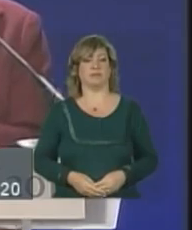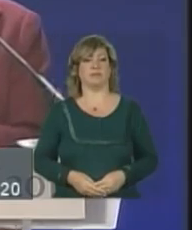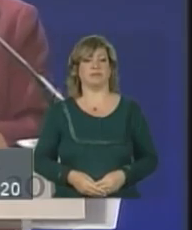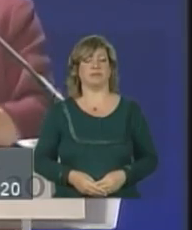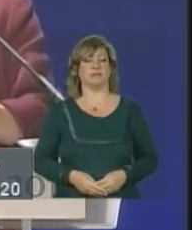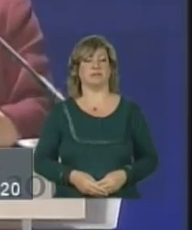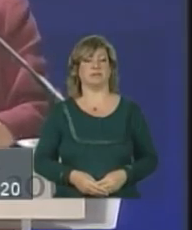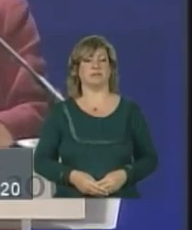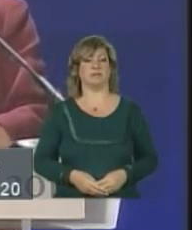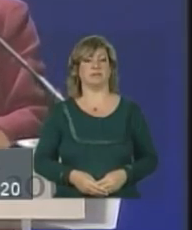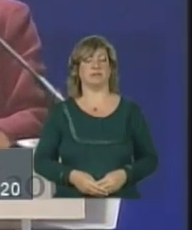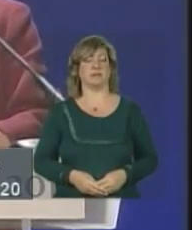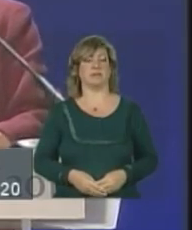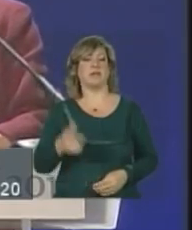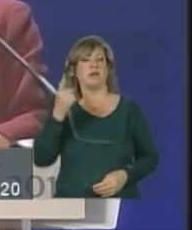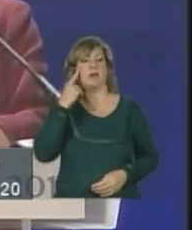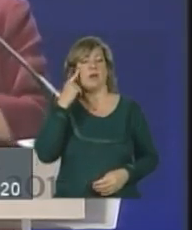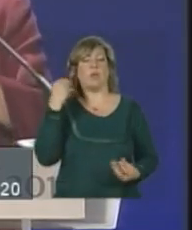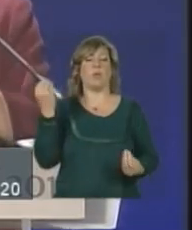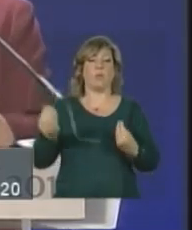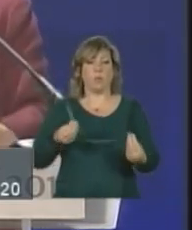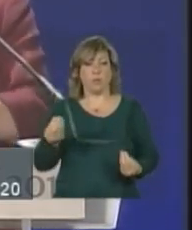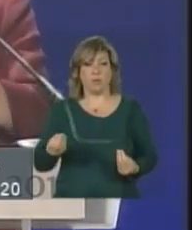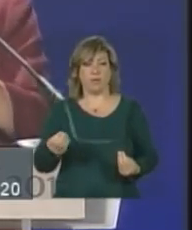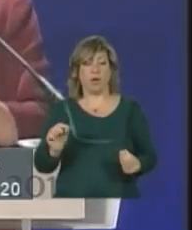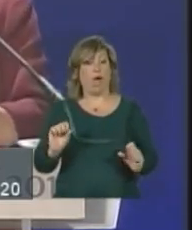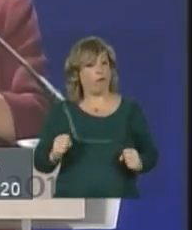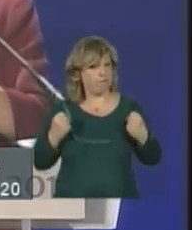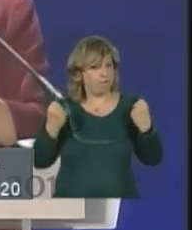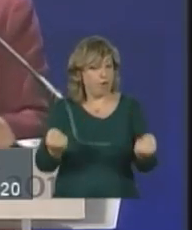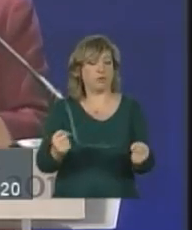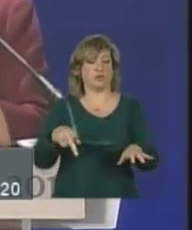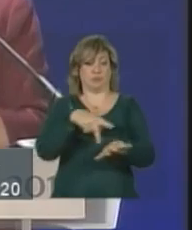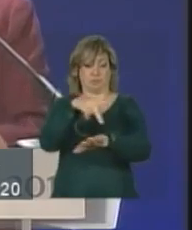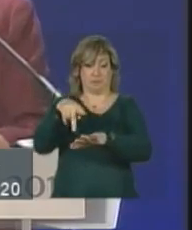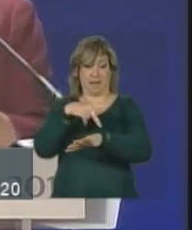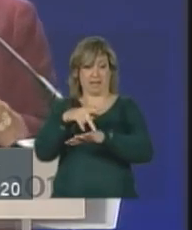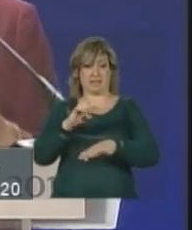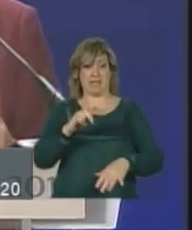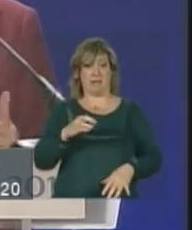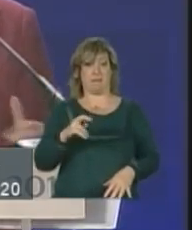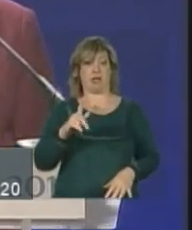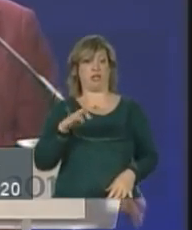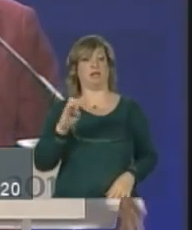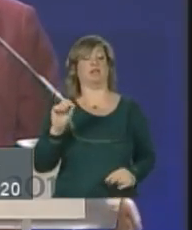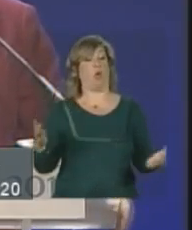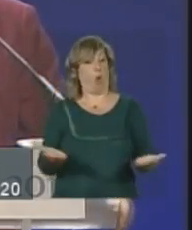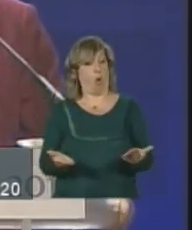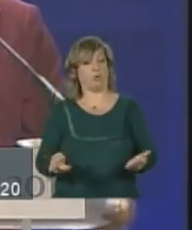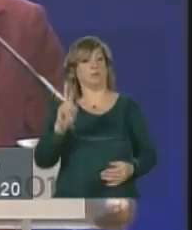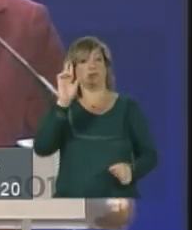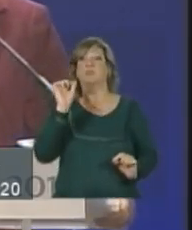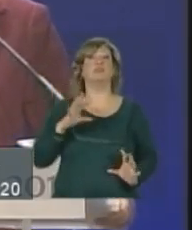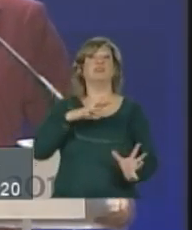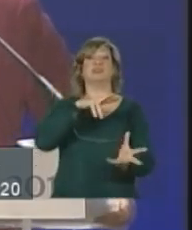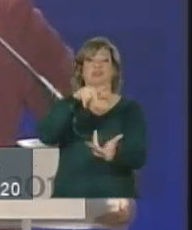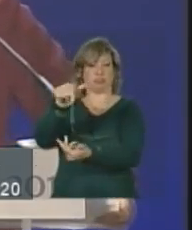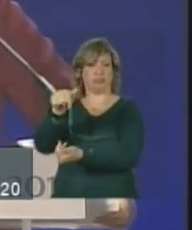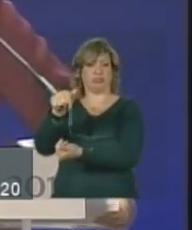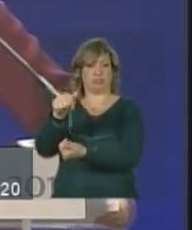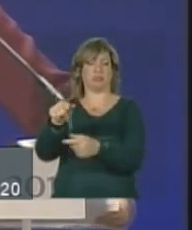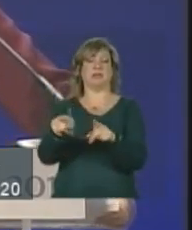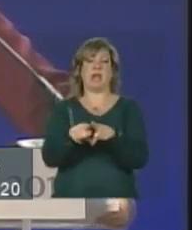vamos dizer assim, a força que os países emergentes hoje representam no mundo, tanto